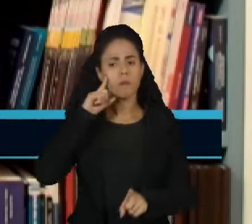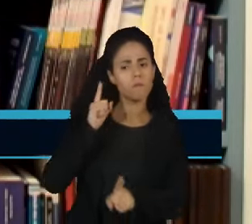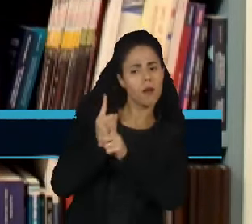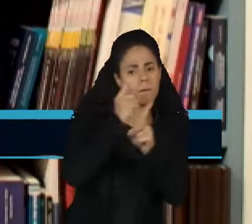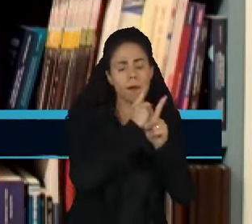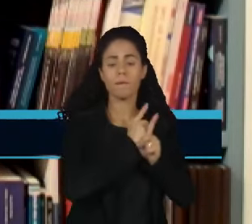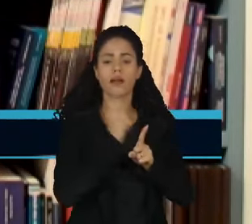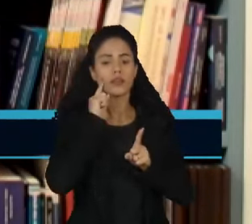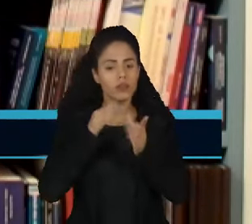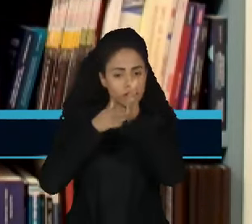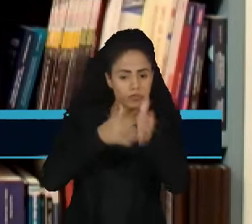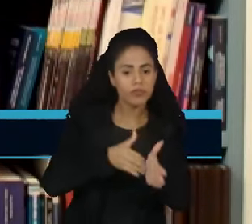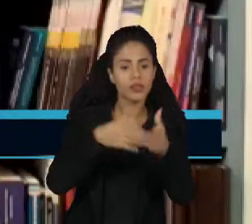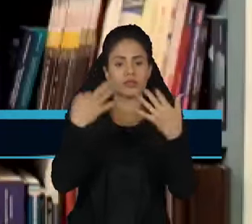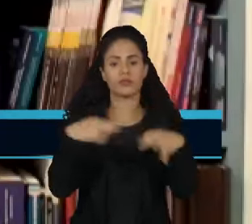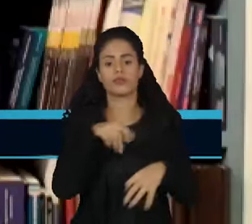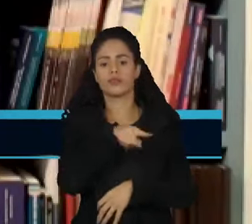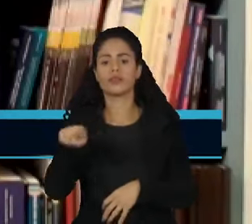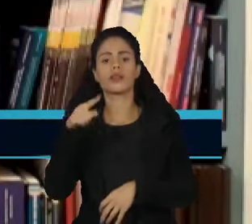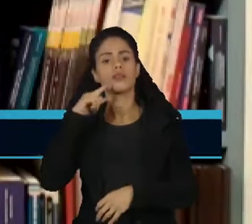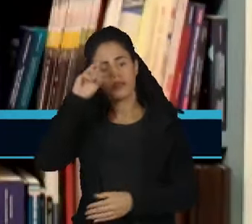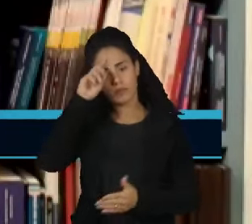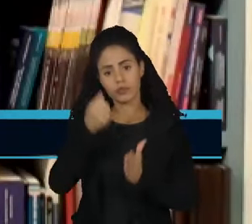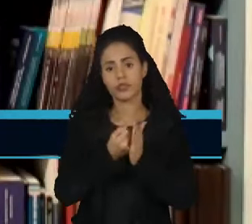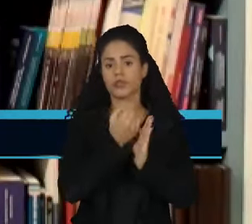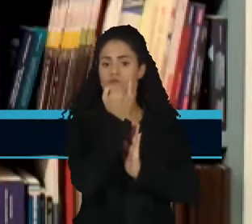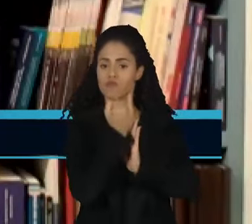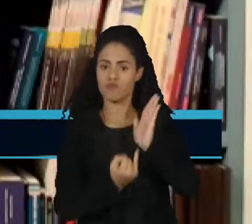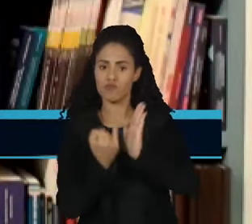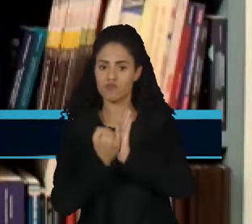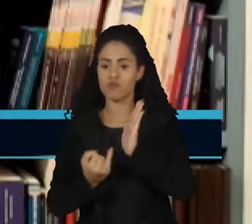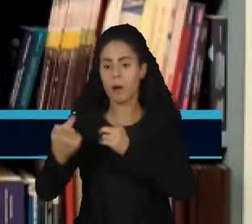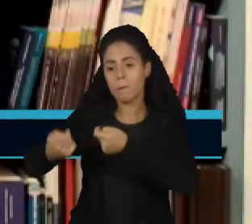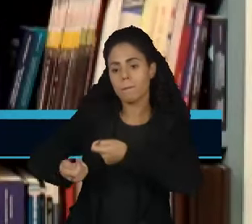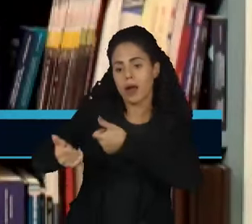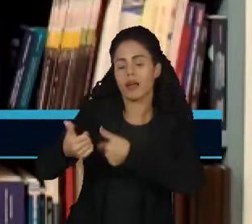identificar e direcionar essa desoneração para quem de fato precisa dela.